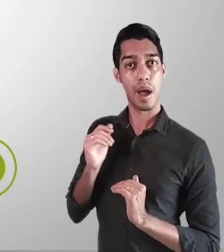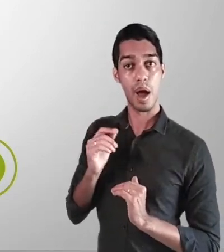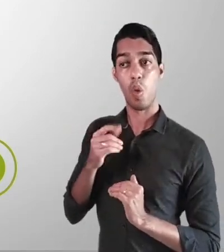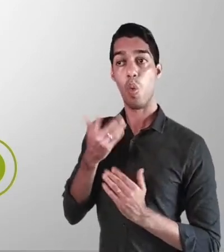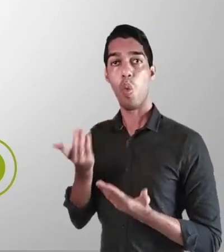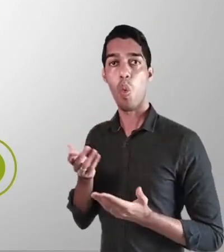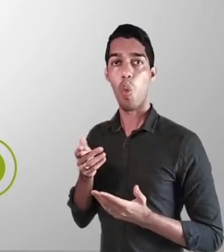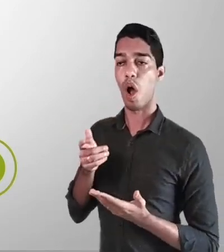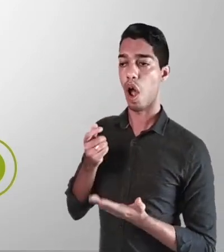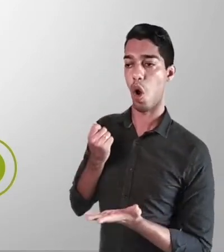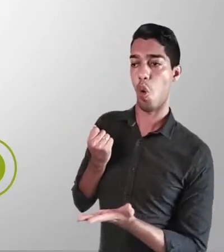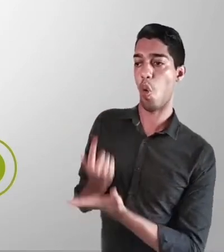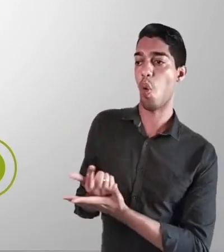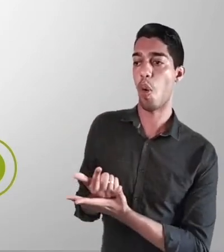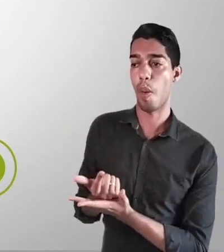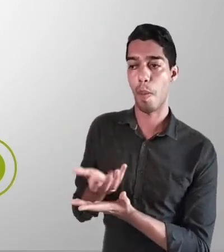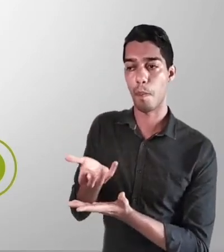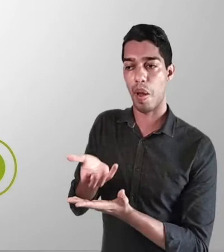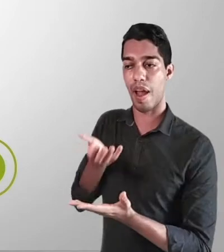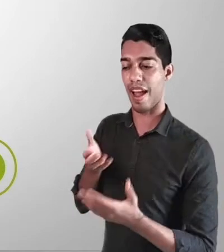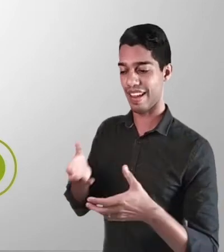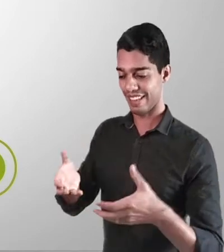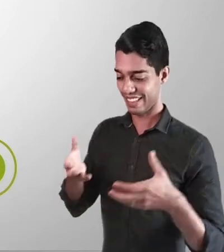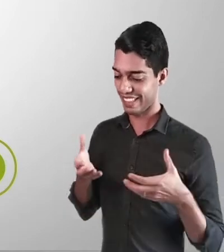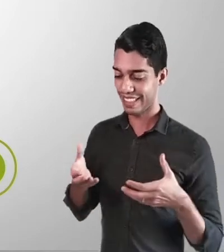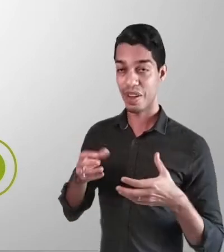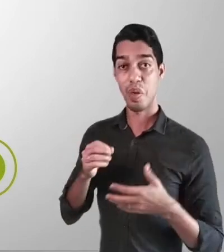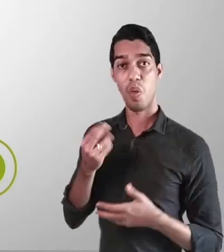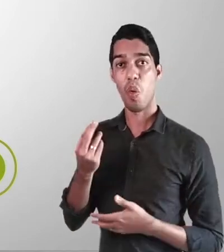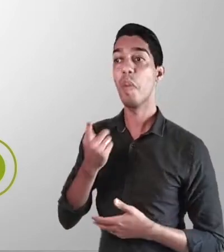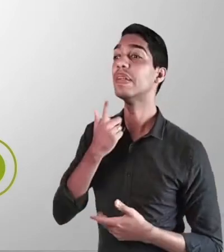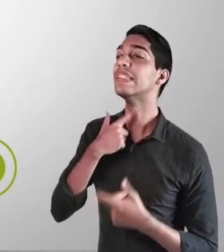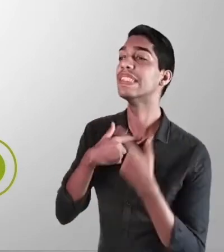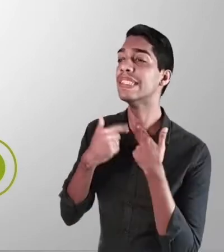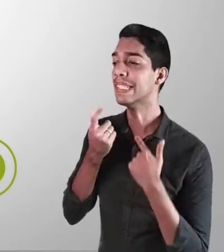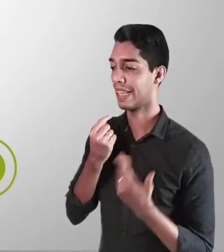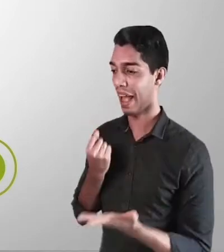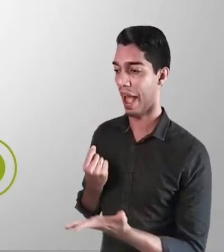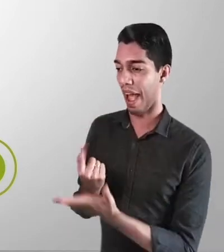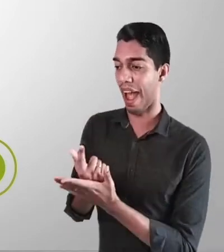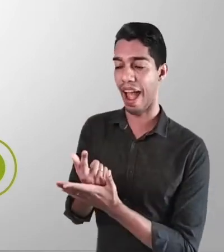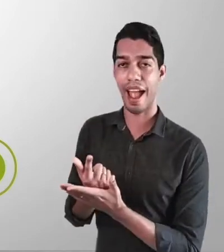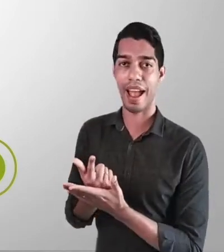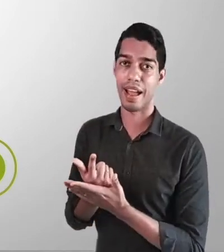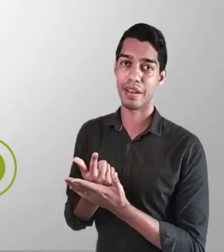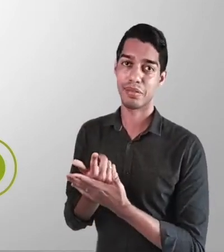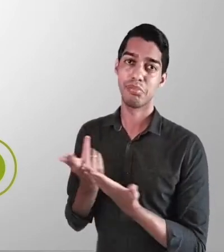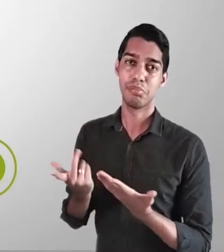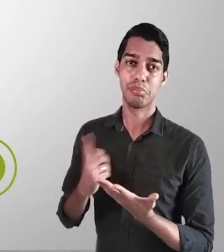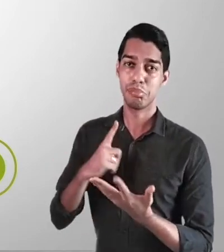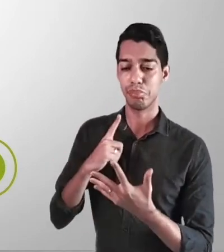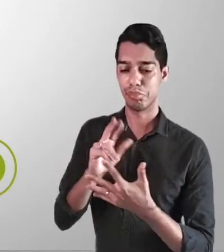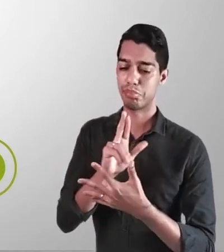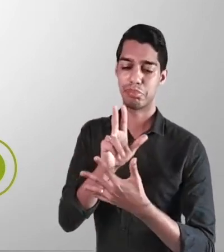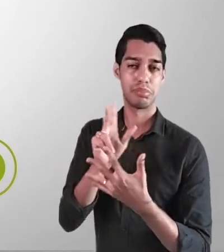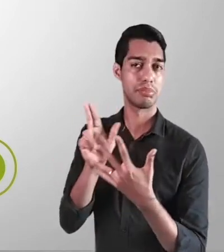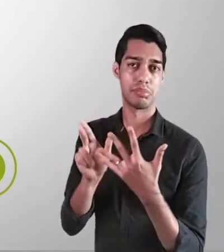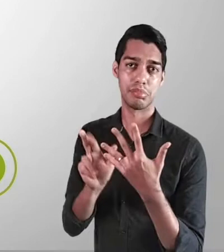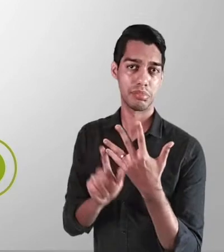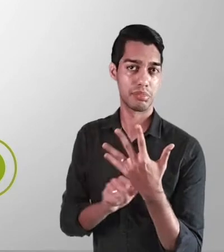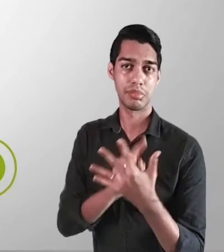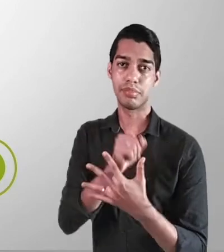algum bem, ou quer satisfazer algum desejo. Há situações extremamente adversas que